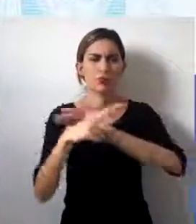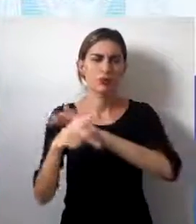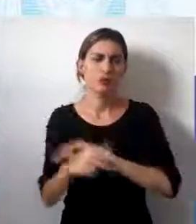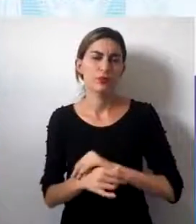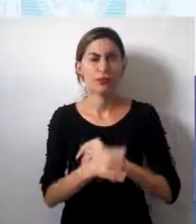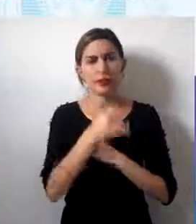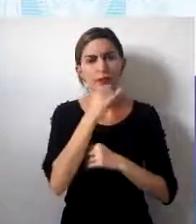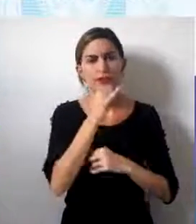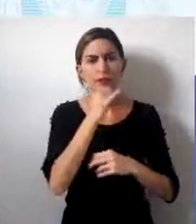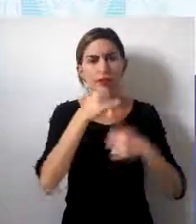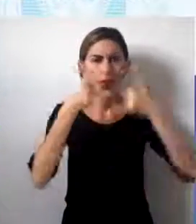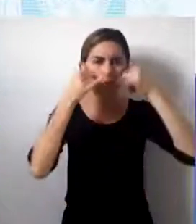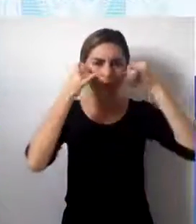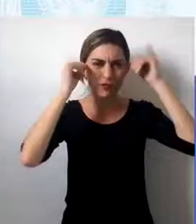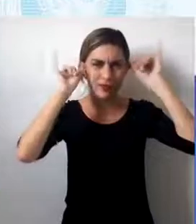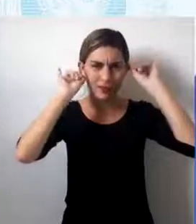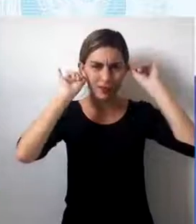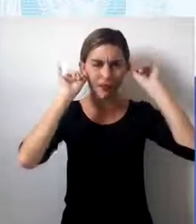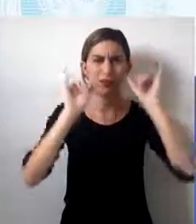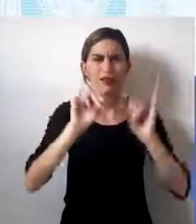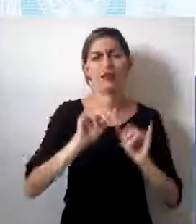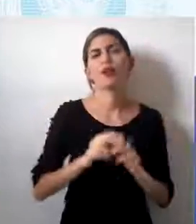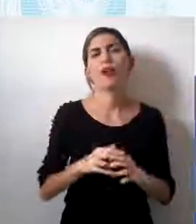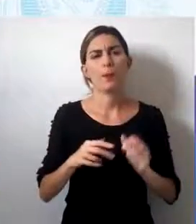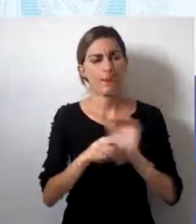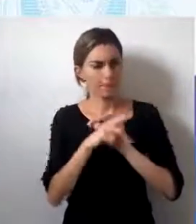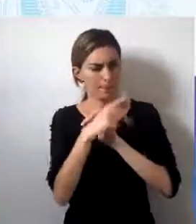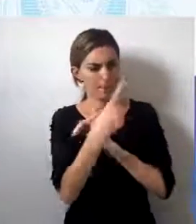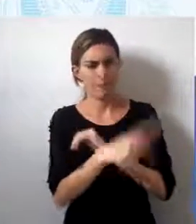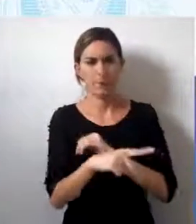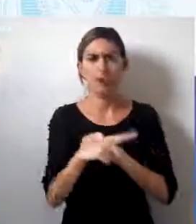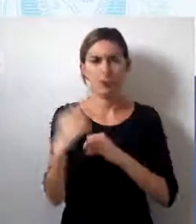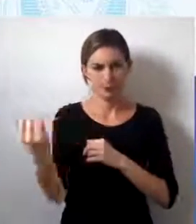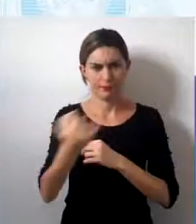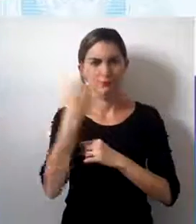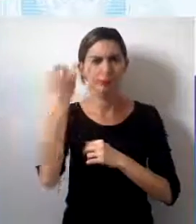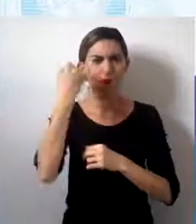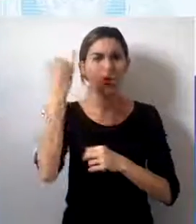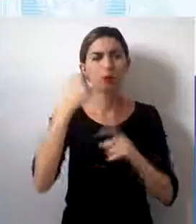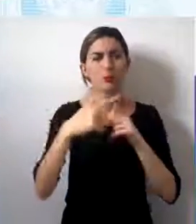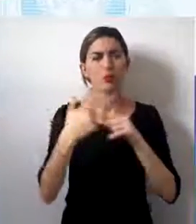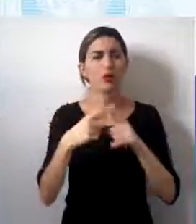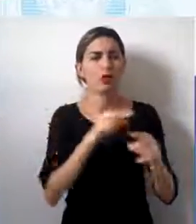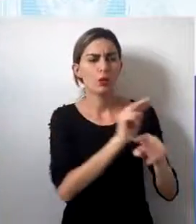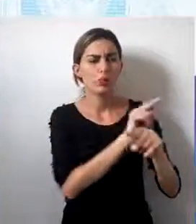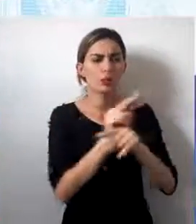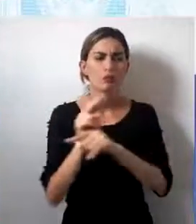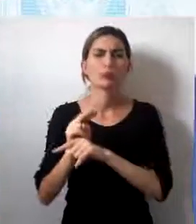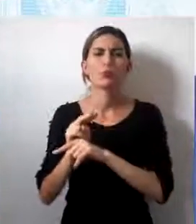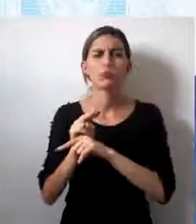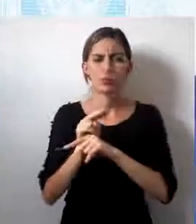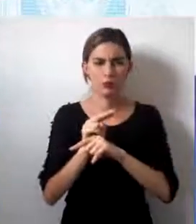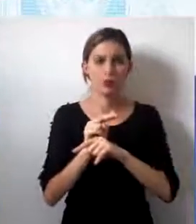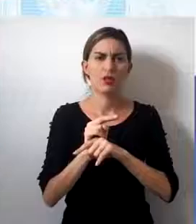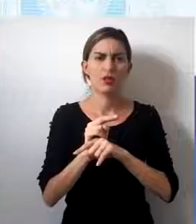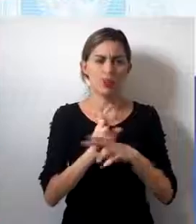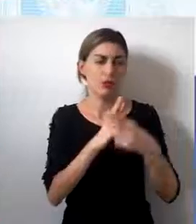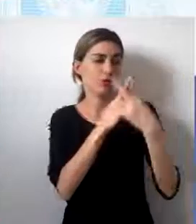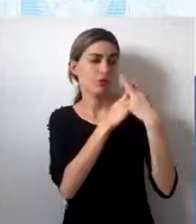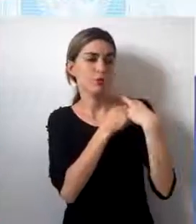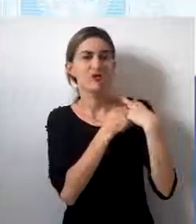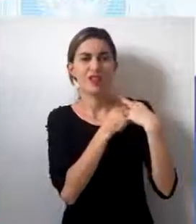propriedades. Por exemplo, o vaqueiro foi um personagem de grande importância porque ele era a mão